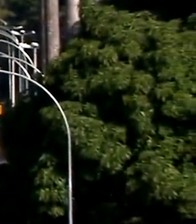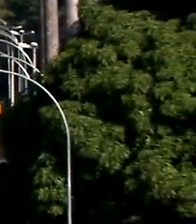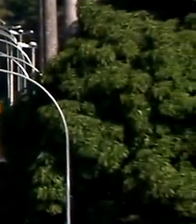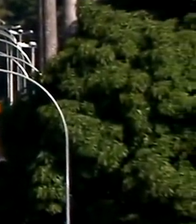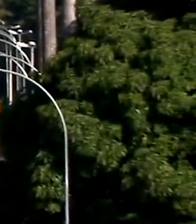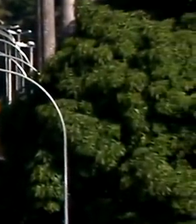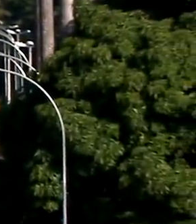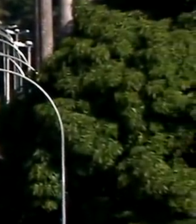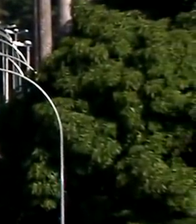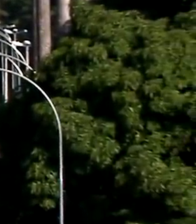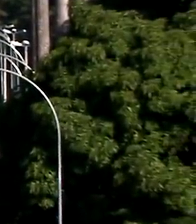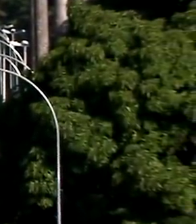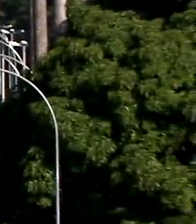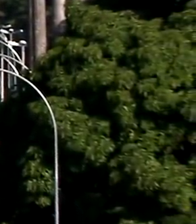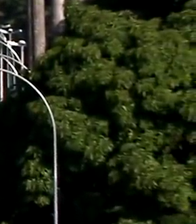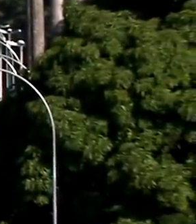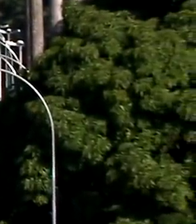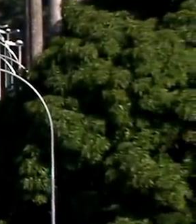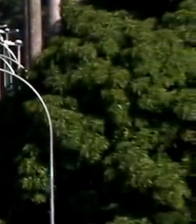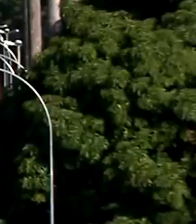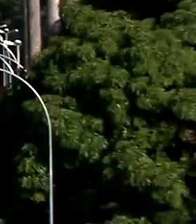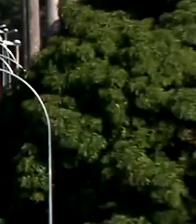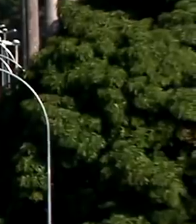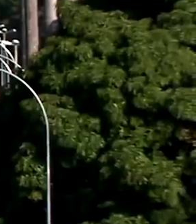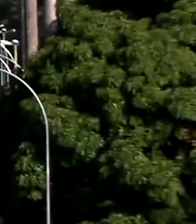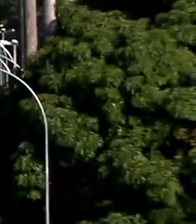Tchau, tchau.